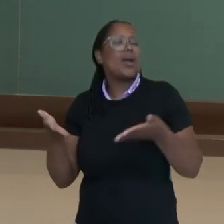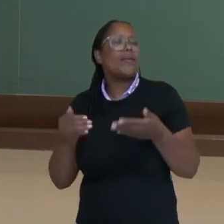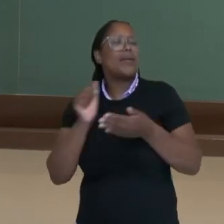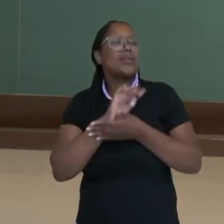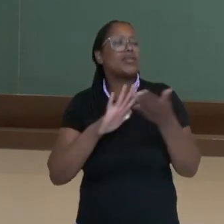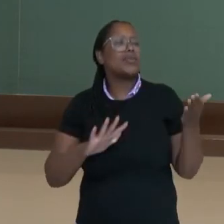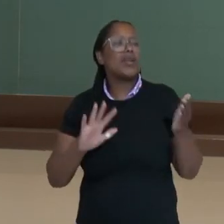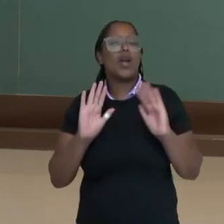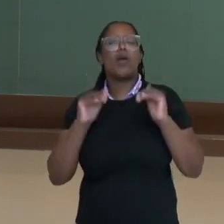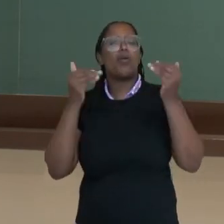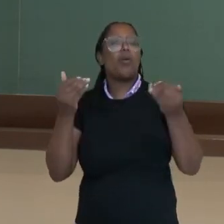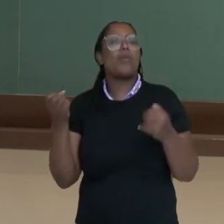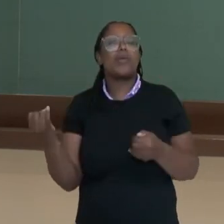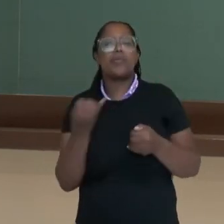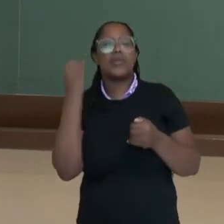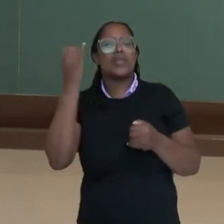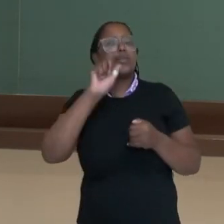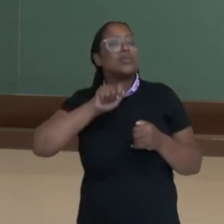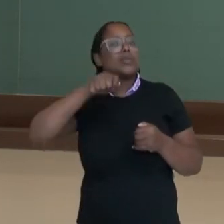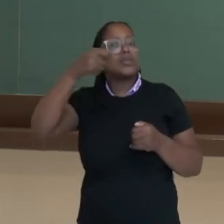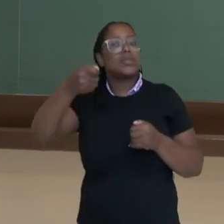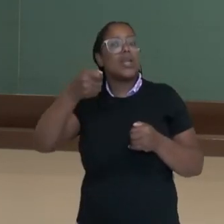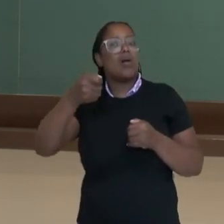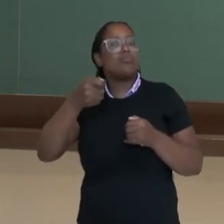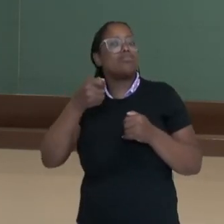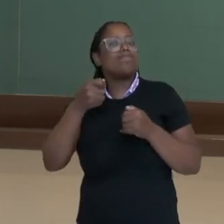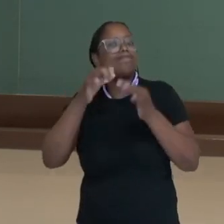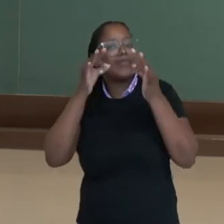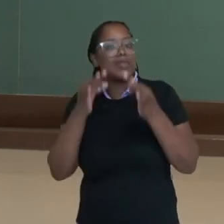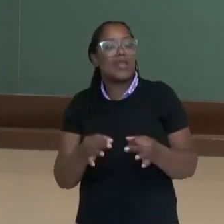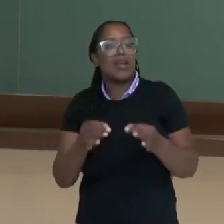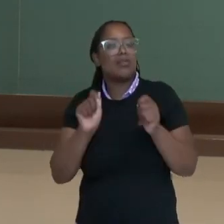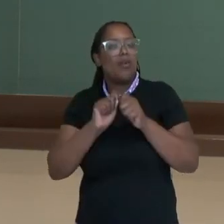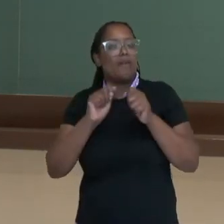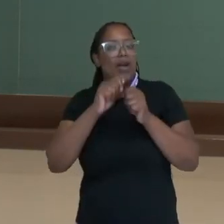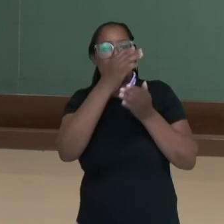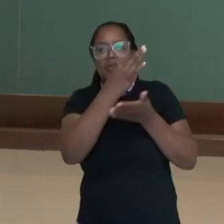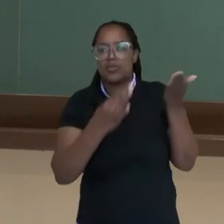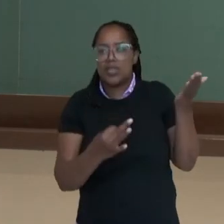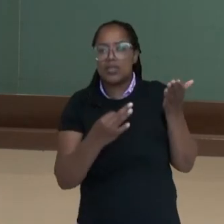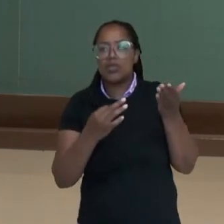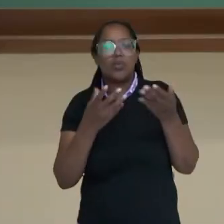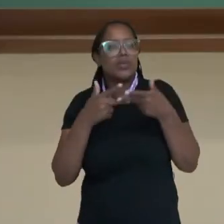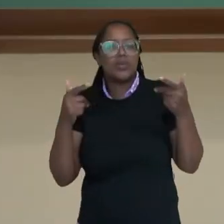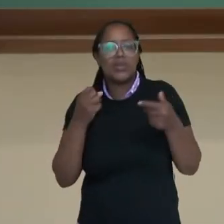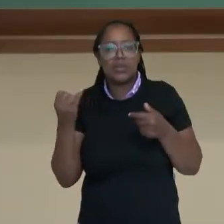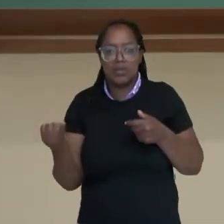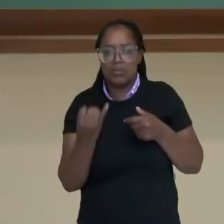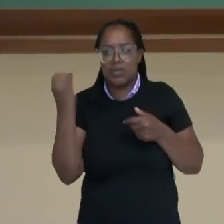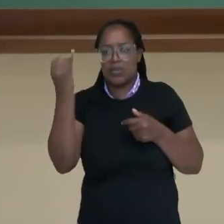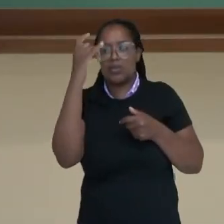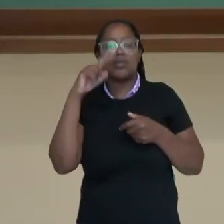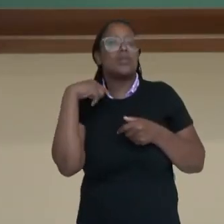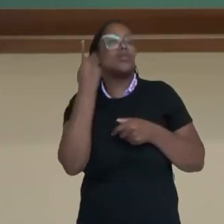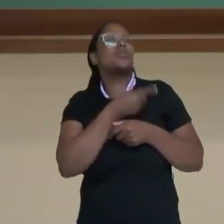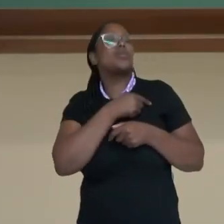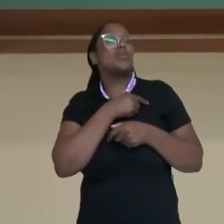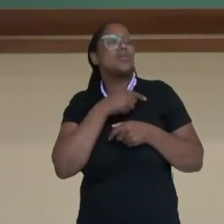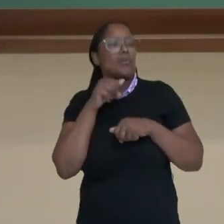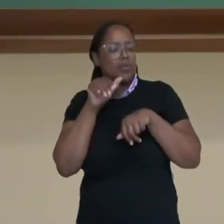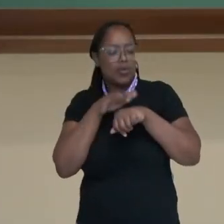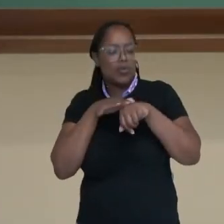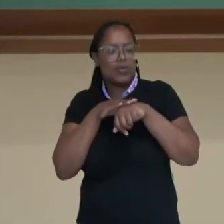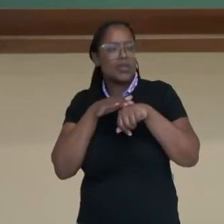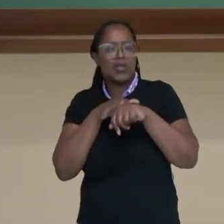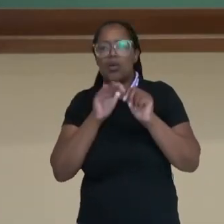importância dos símbolos sagrados? Faça um texto com pontos importantes que você aprendeu. Então nós estávamos conversando quanto que é importante